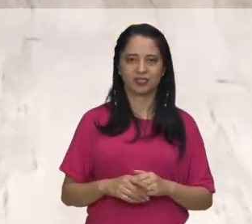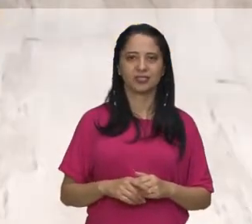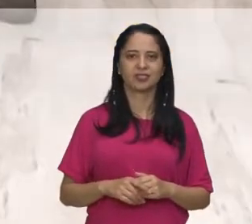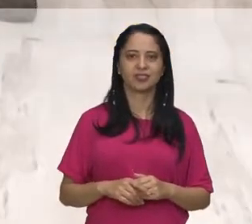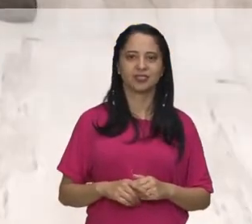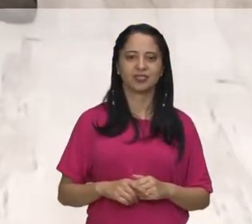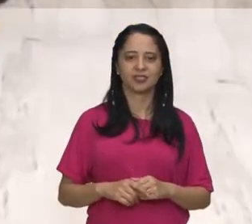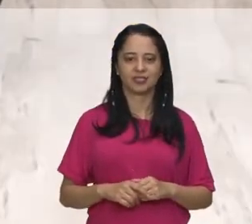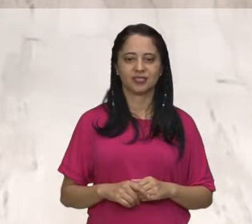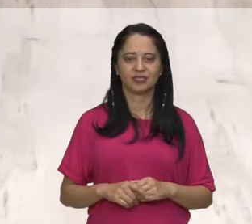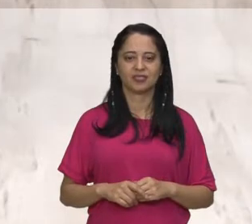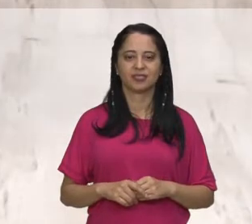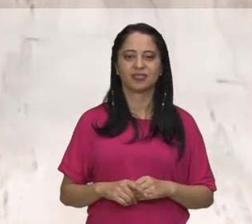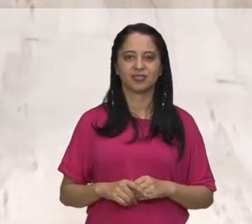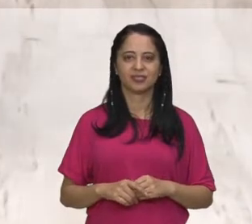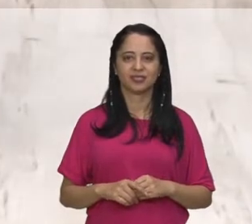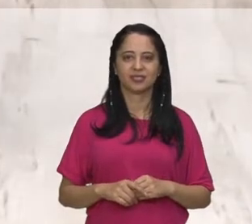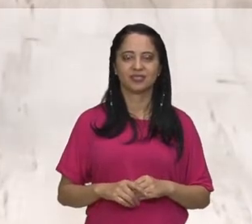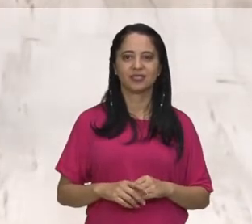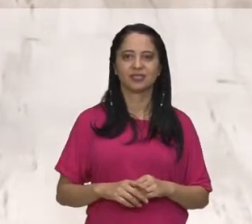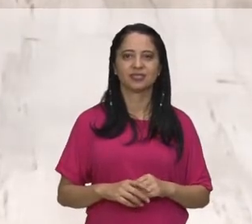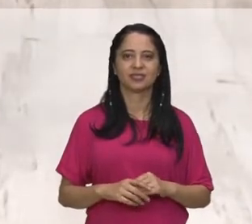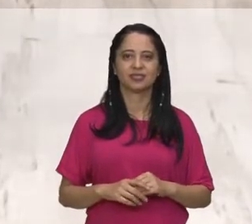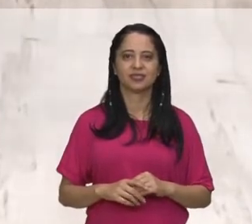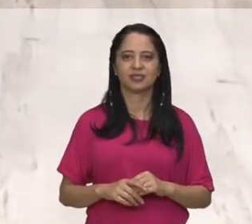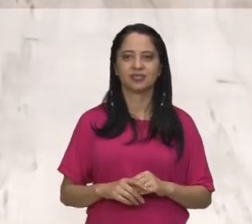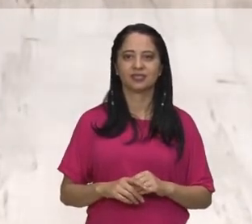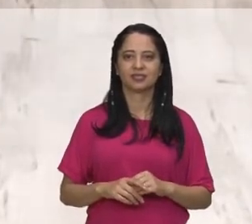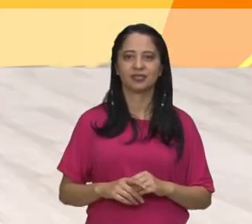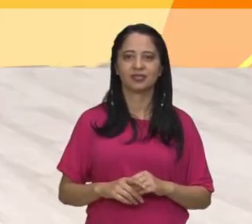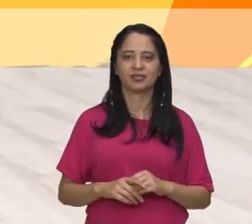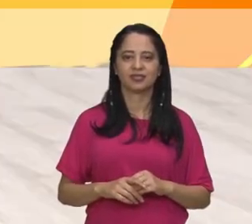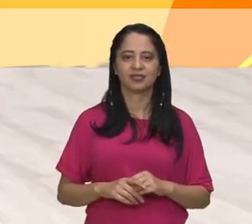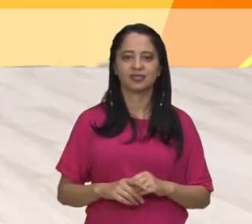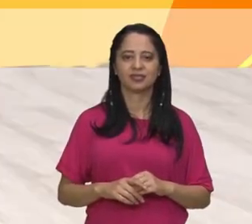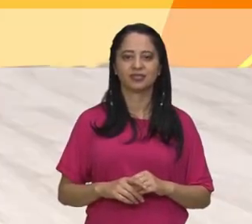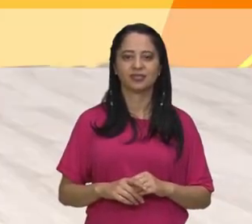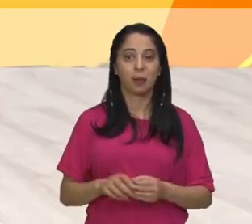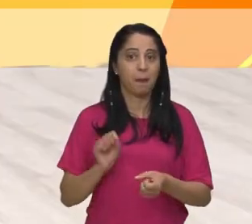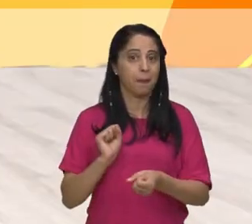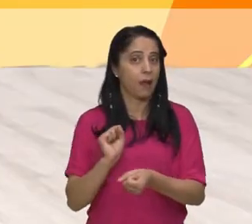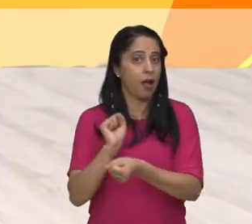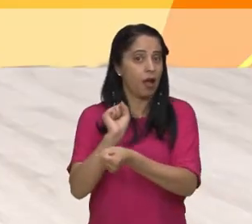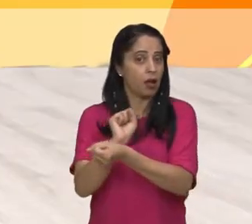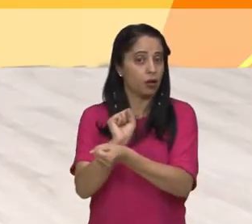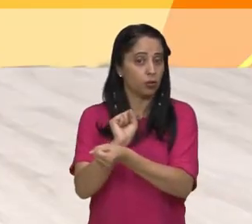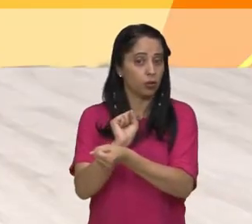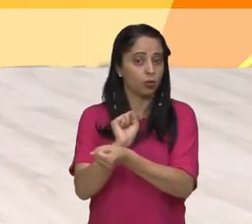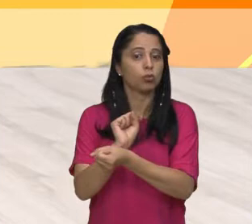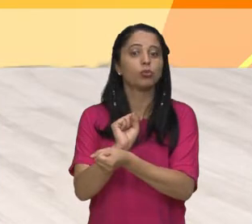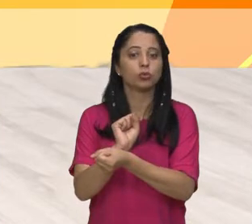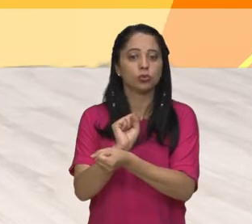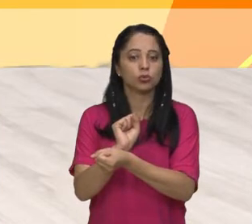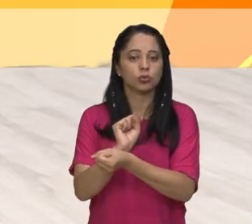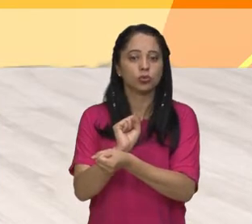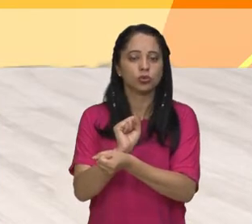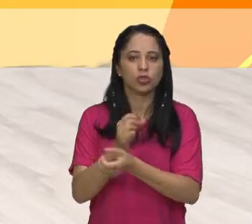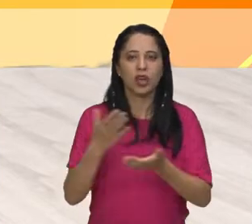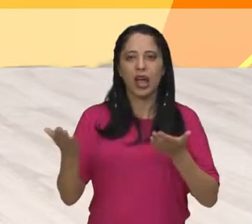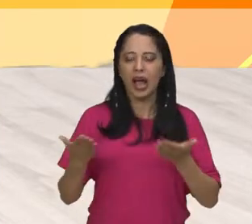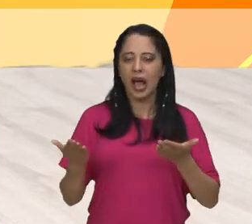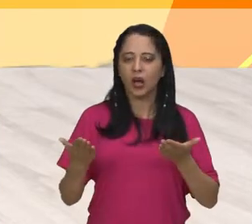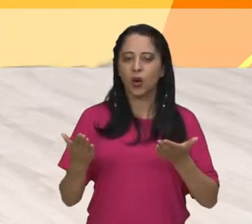2, 3, e 4, 5, 6, 7, parou. Isso, agora vamos pegar um outro